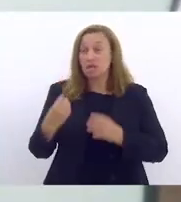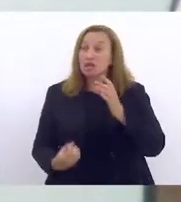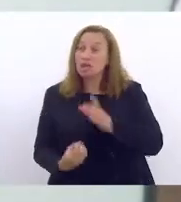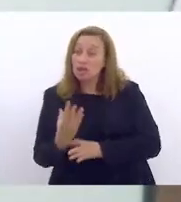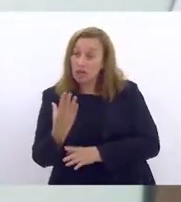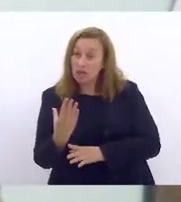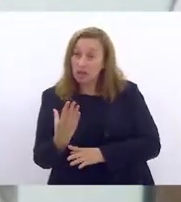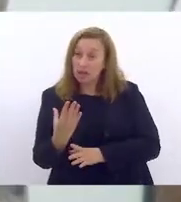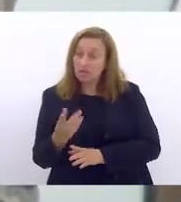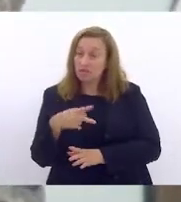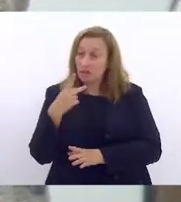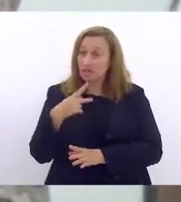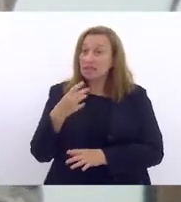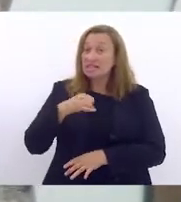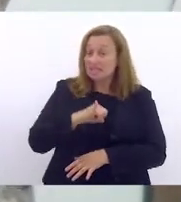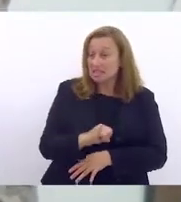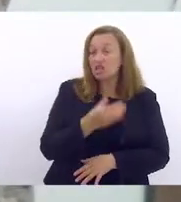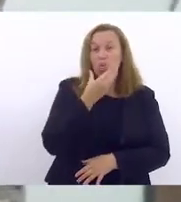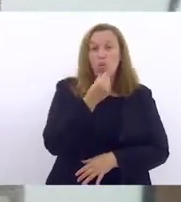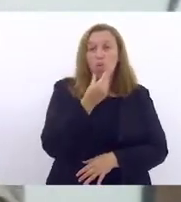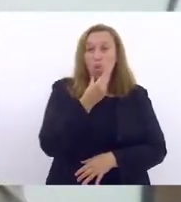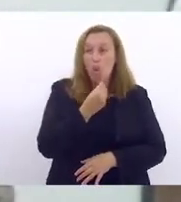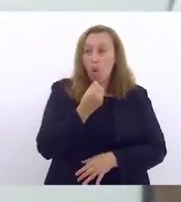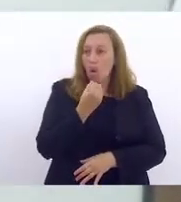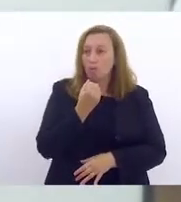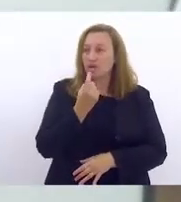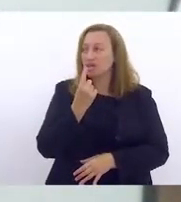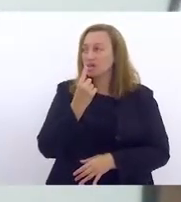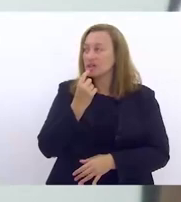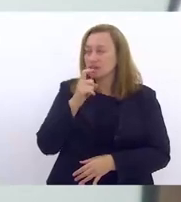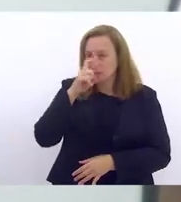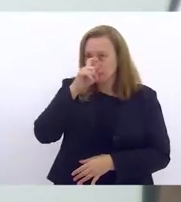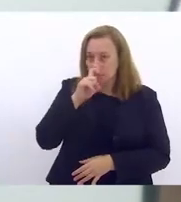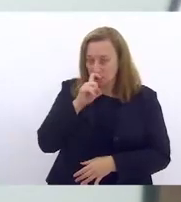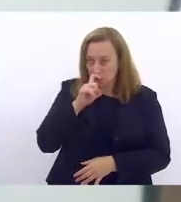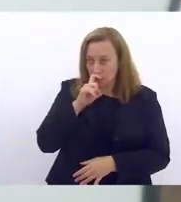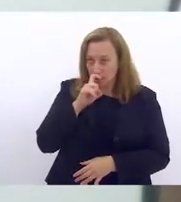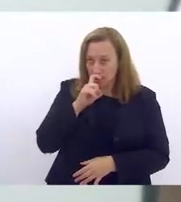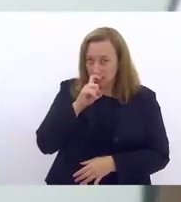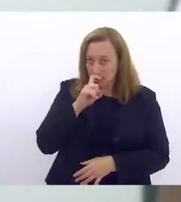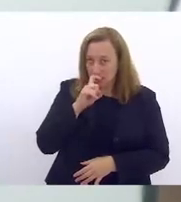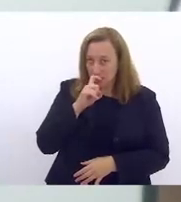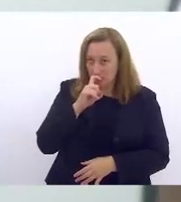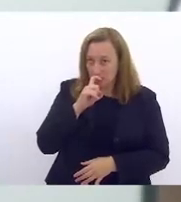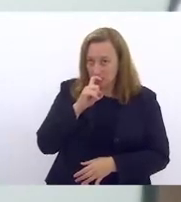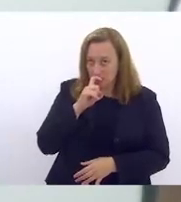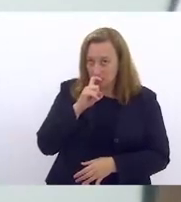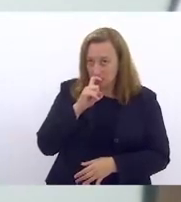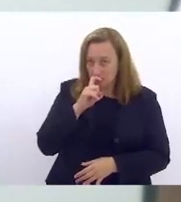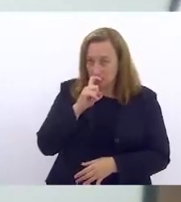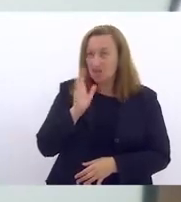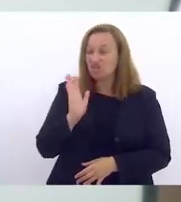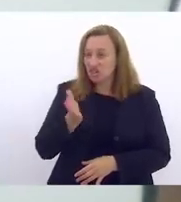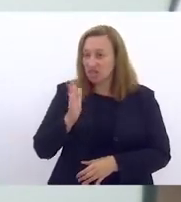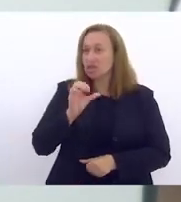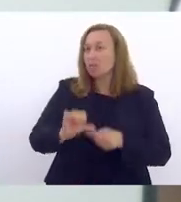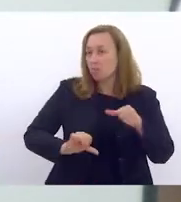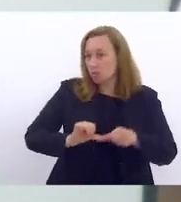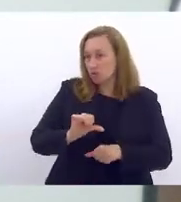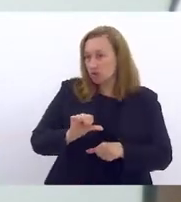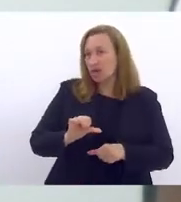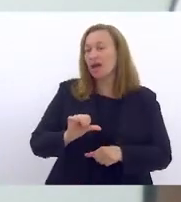aqui, dizendo que, se os homens menstruassem, a gente já tinha aprovado aquela legislação há muito e muito tempo,